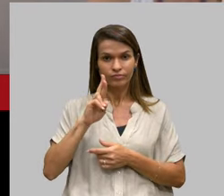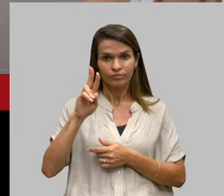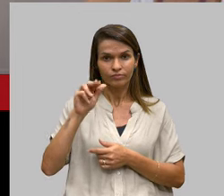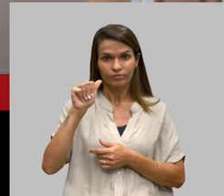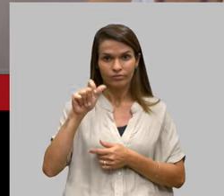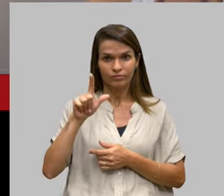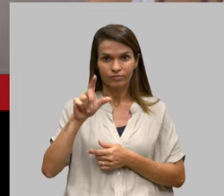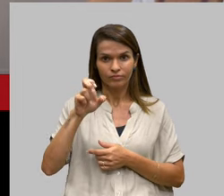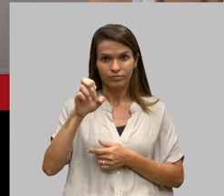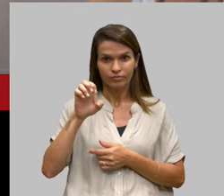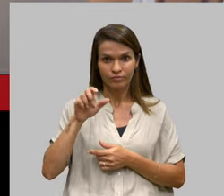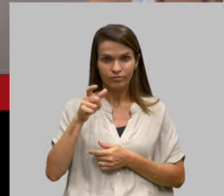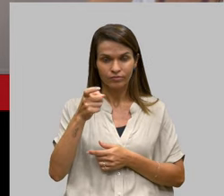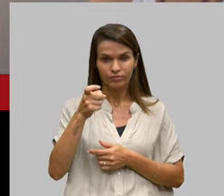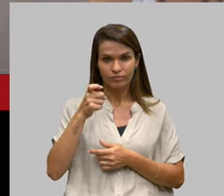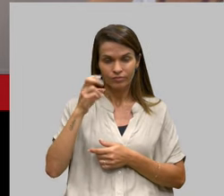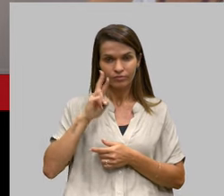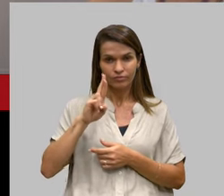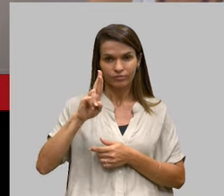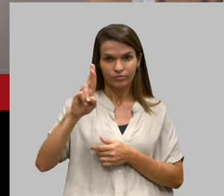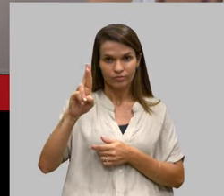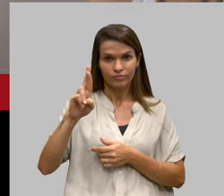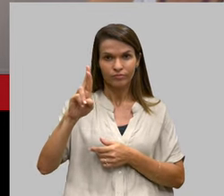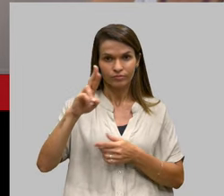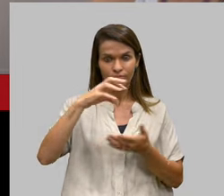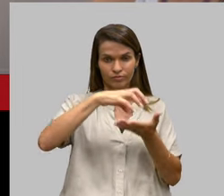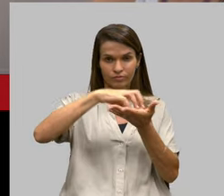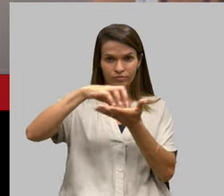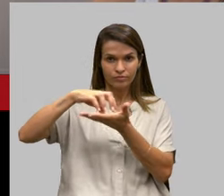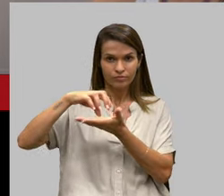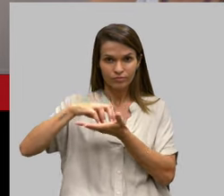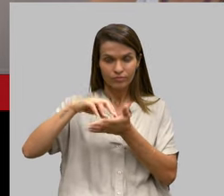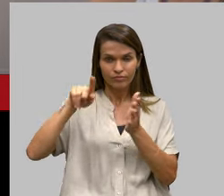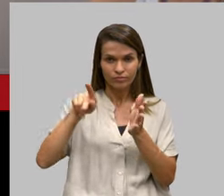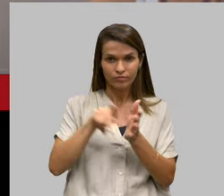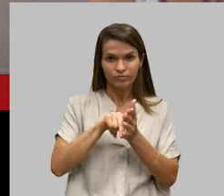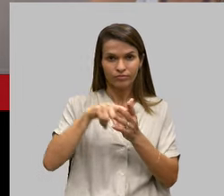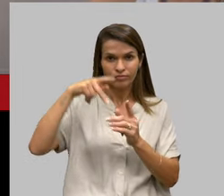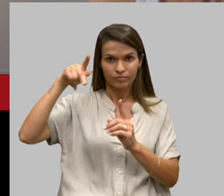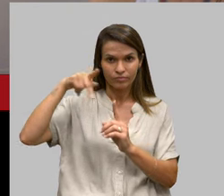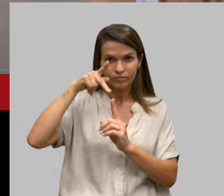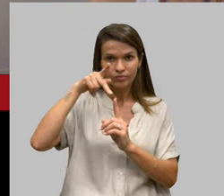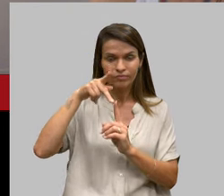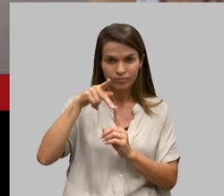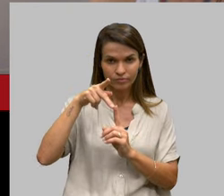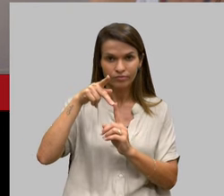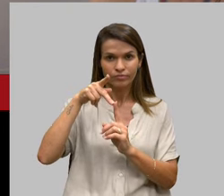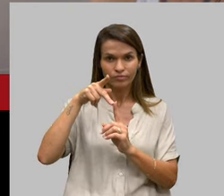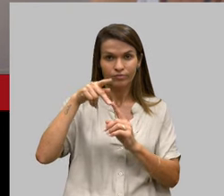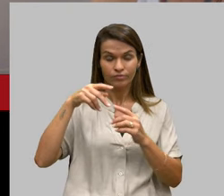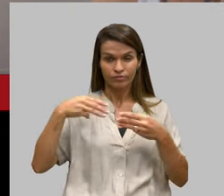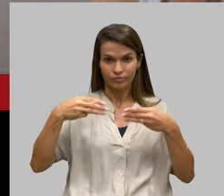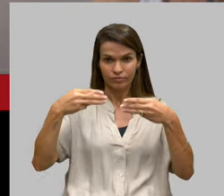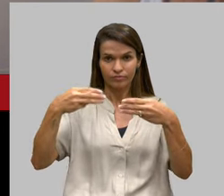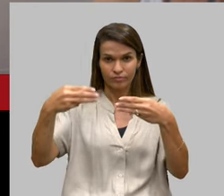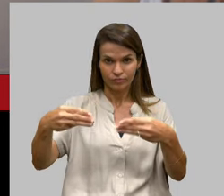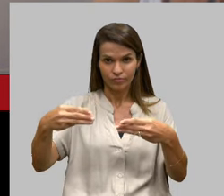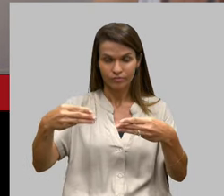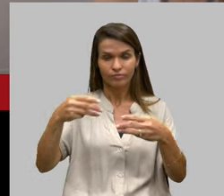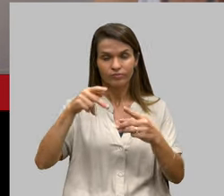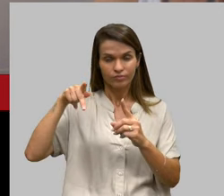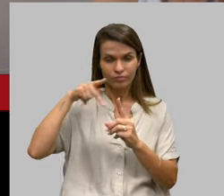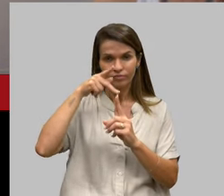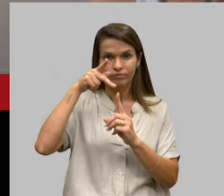Rodrigues diretor do Departamento de regimes próprios de previdência social do Ministério da Previdência